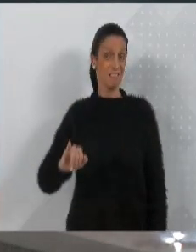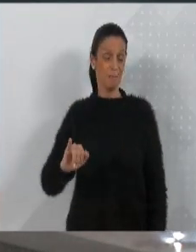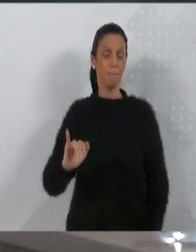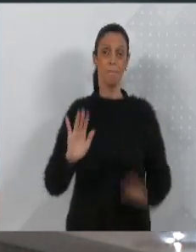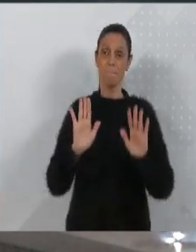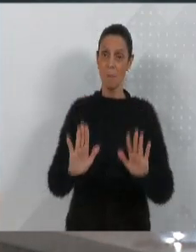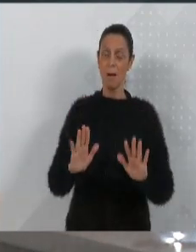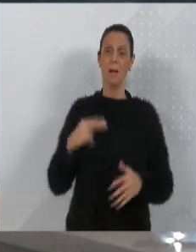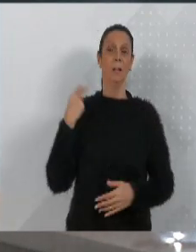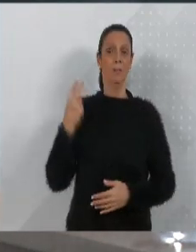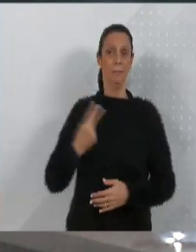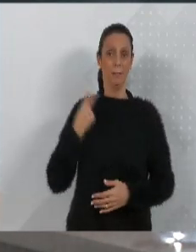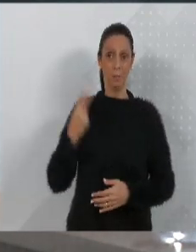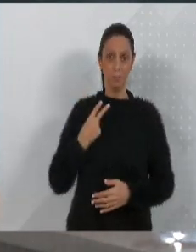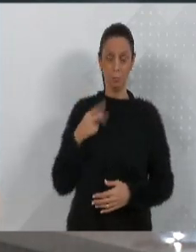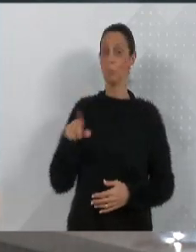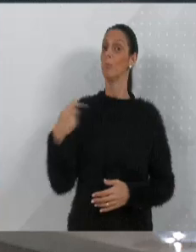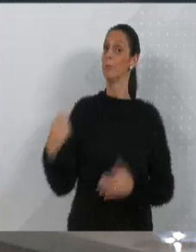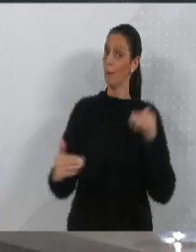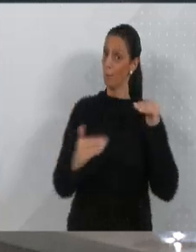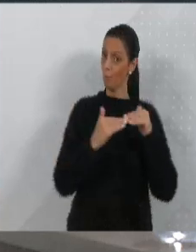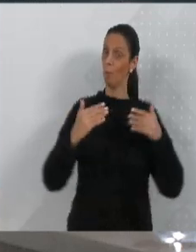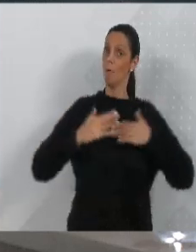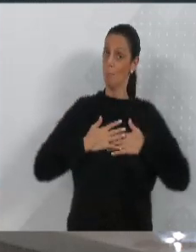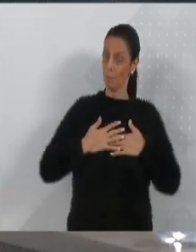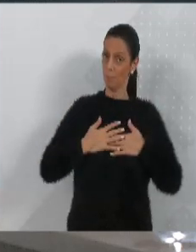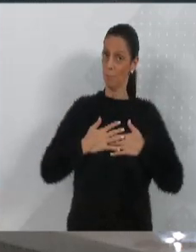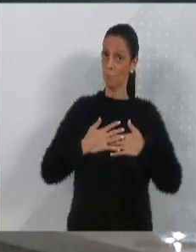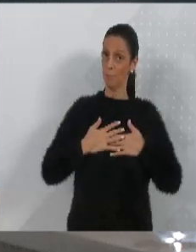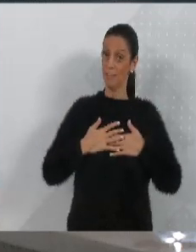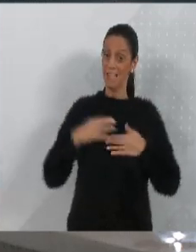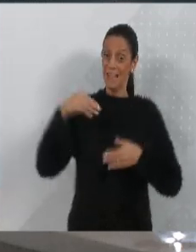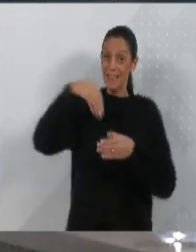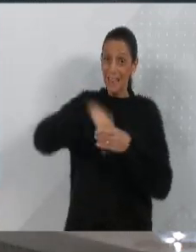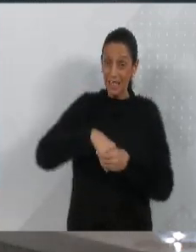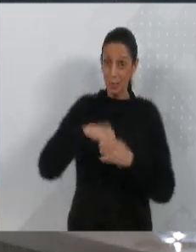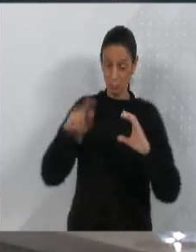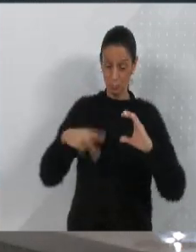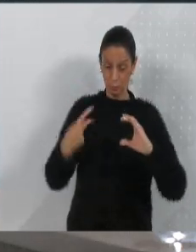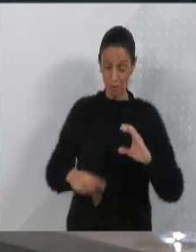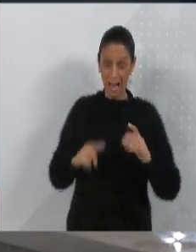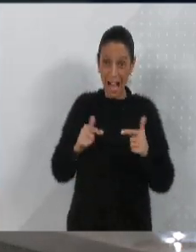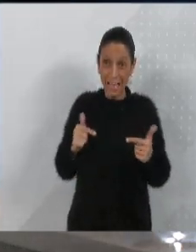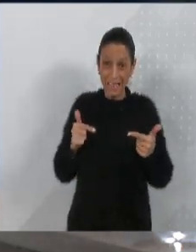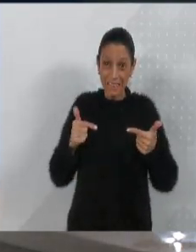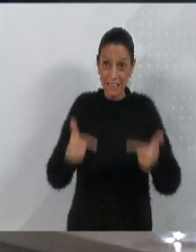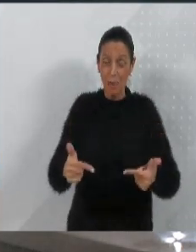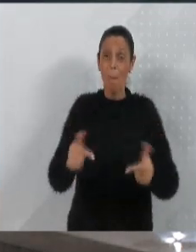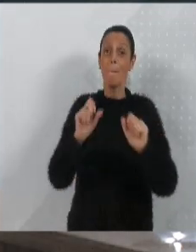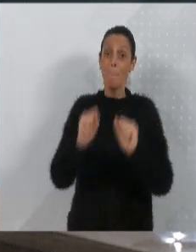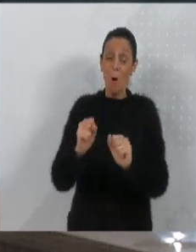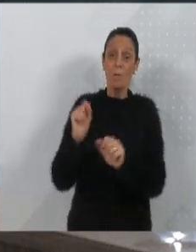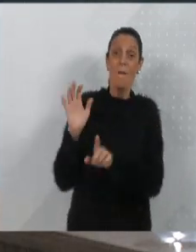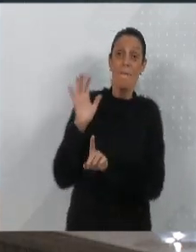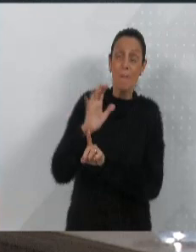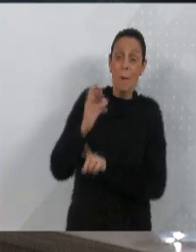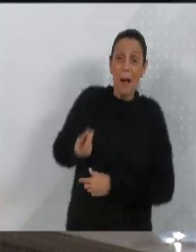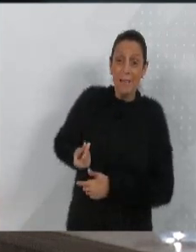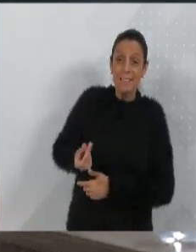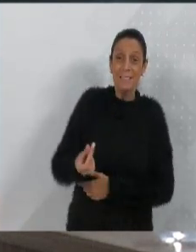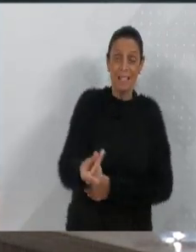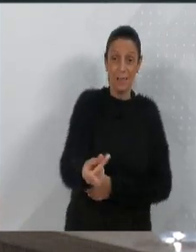Vereador o senhor há de concordar comigo que as nossas ações aqui elas podem perdurar pro resto da vida